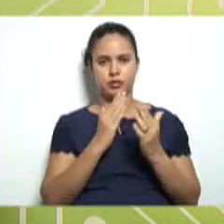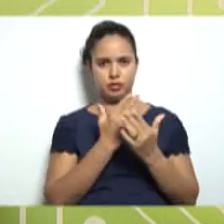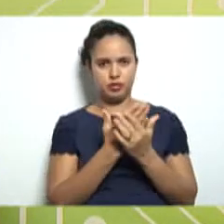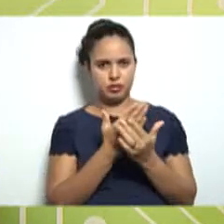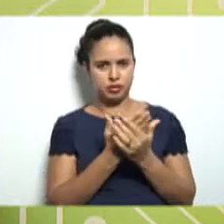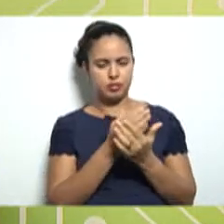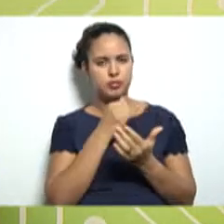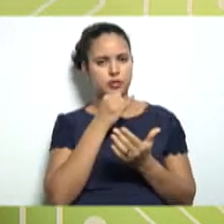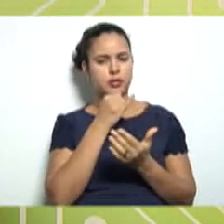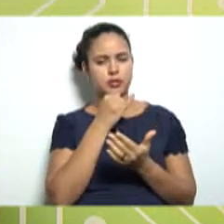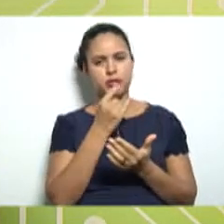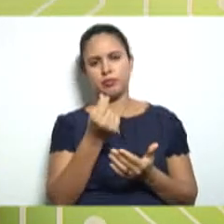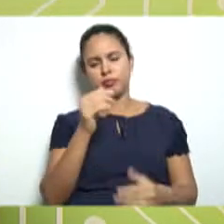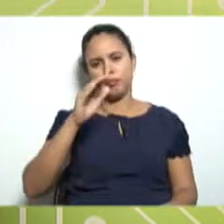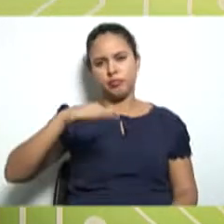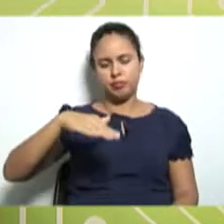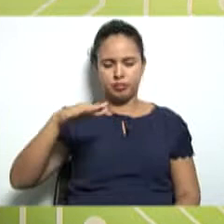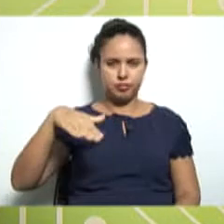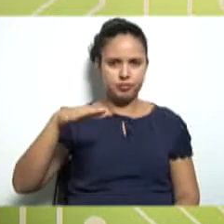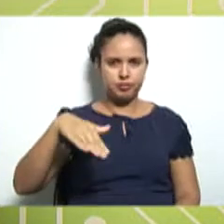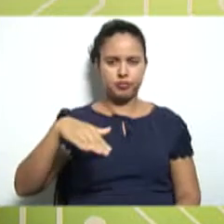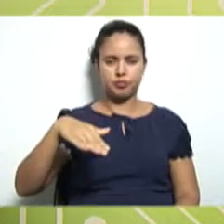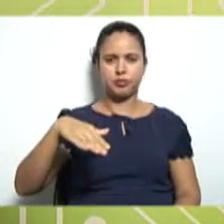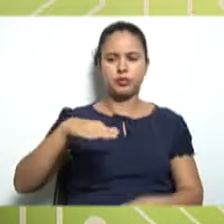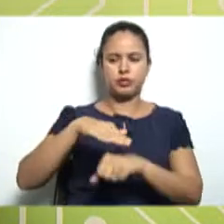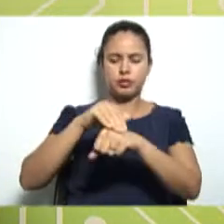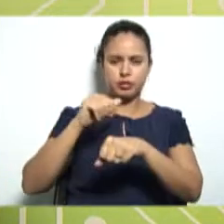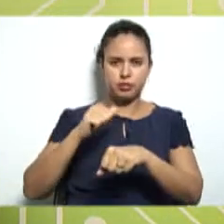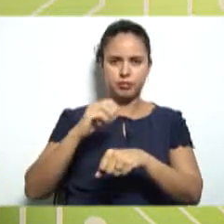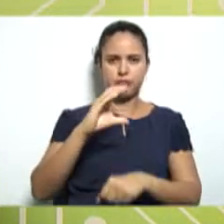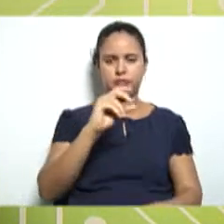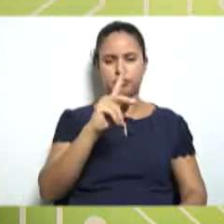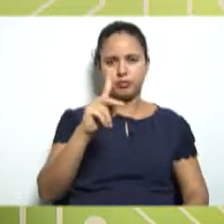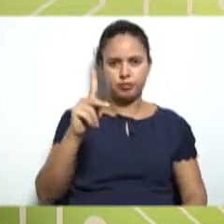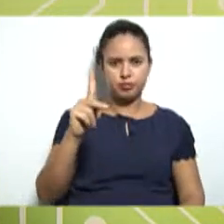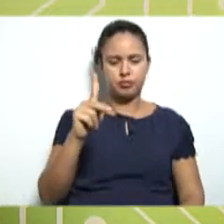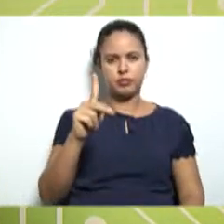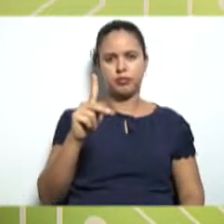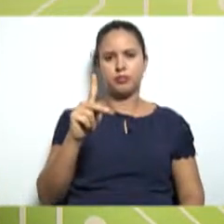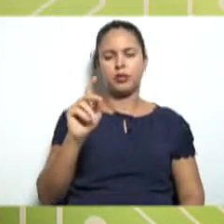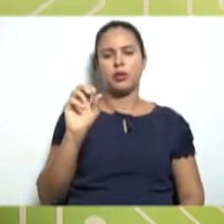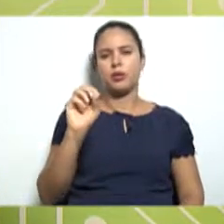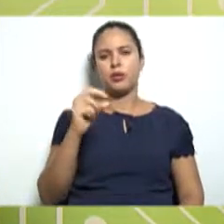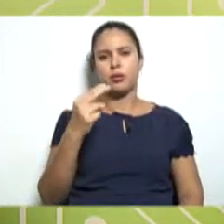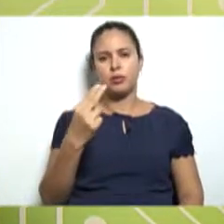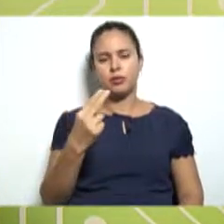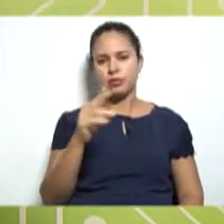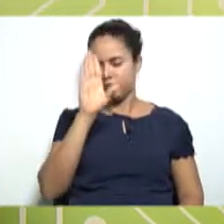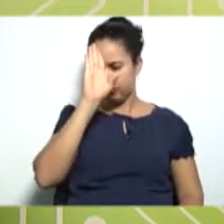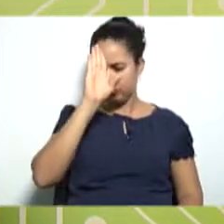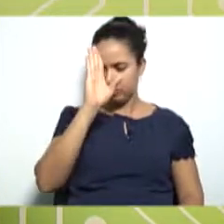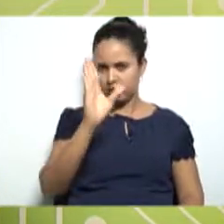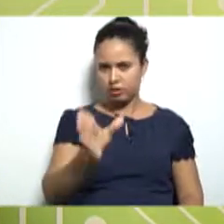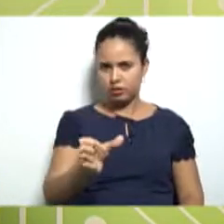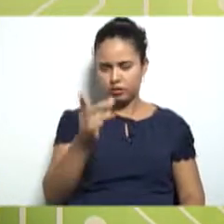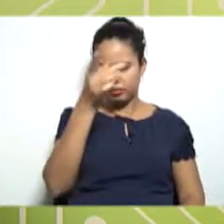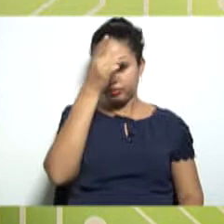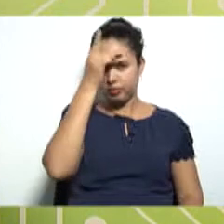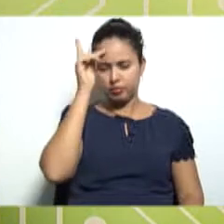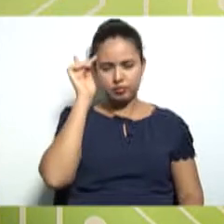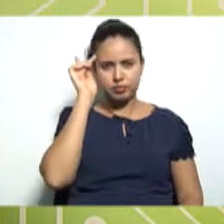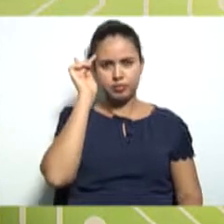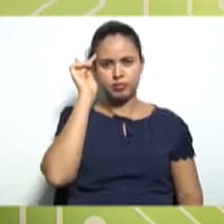fica mais barato contratar uma empresa ou uma cooperativa do que contratar diretamente o pessoal da limpeza, porque não